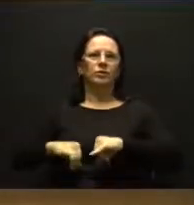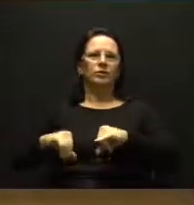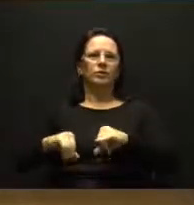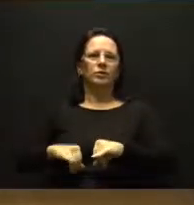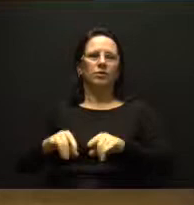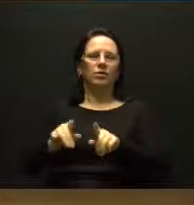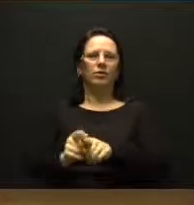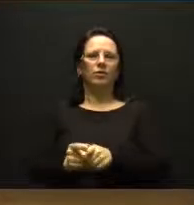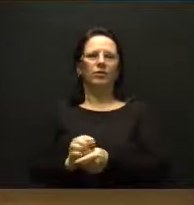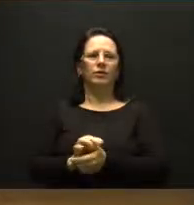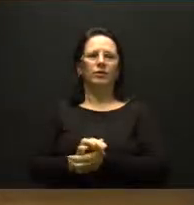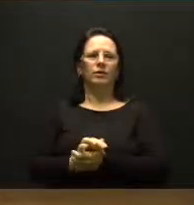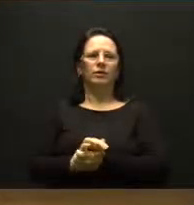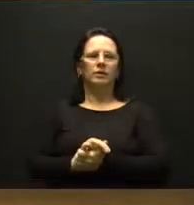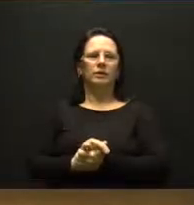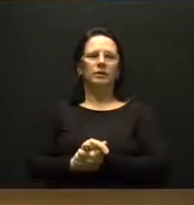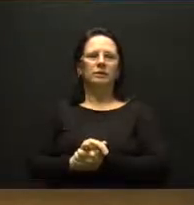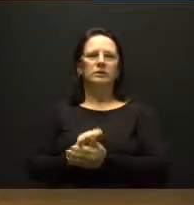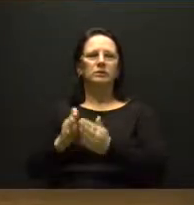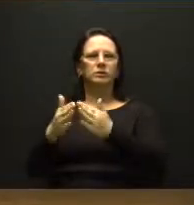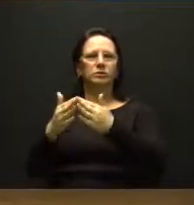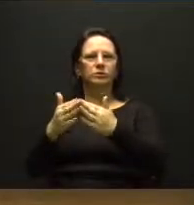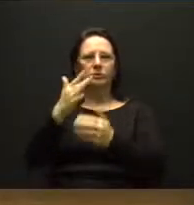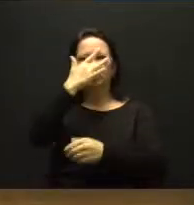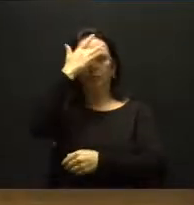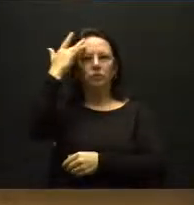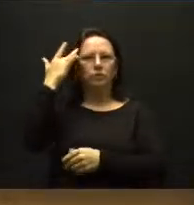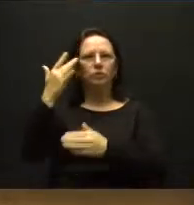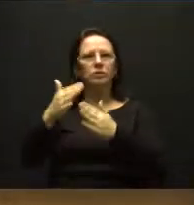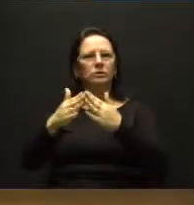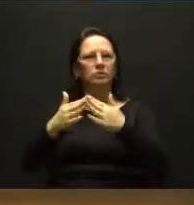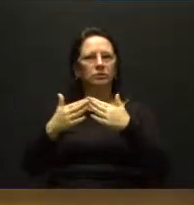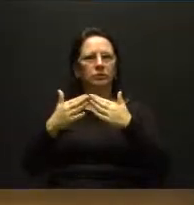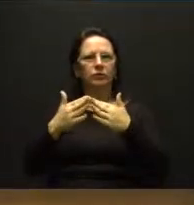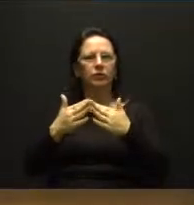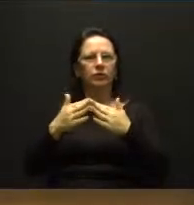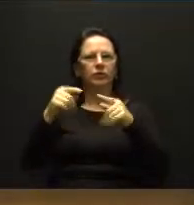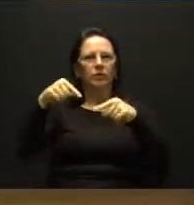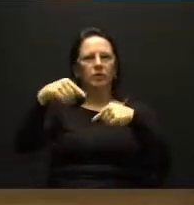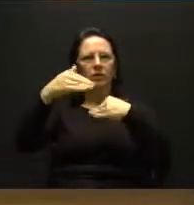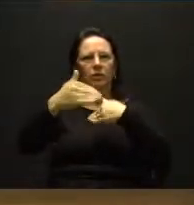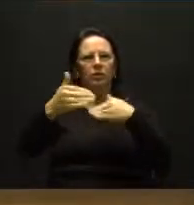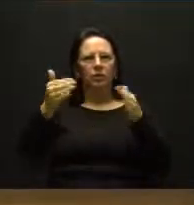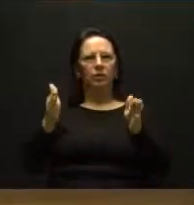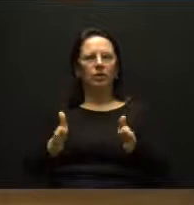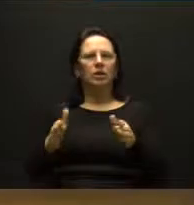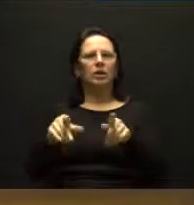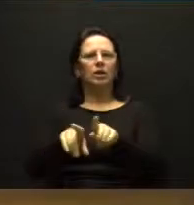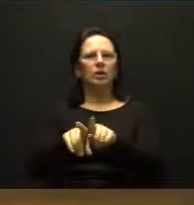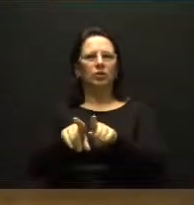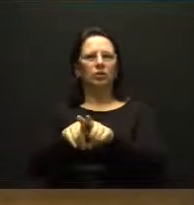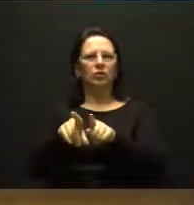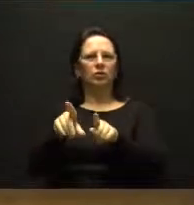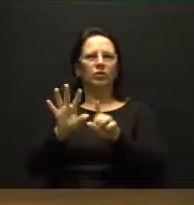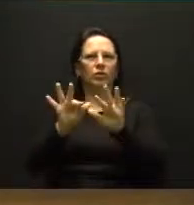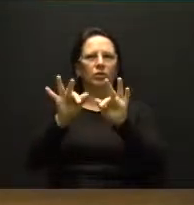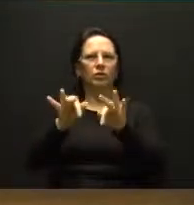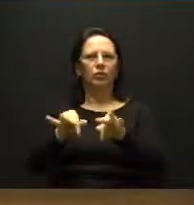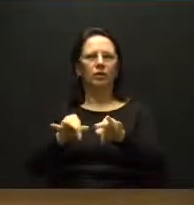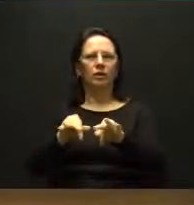ouve o clamor de ti desses moradores que vêm até o gabinete votou no bairro no final de